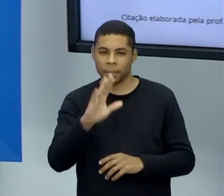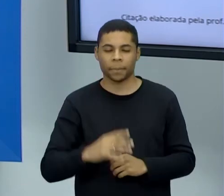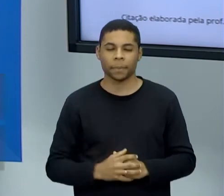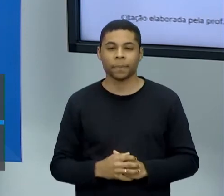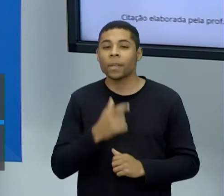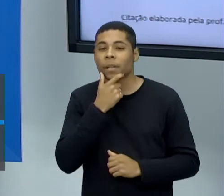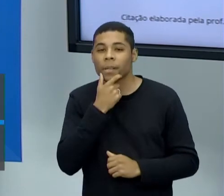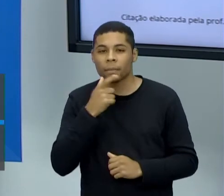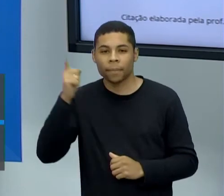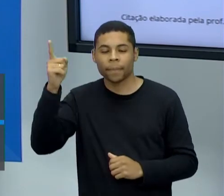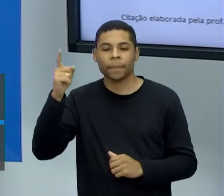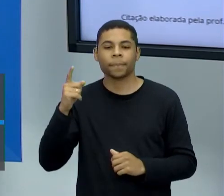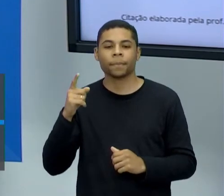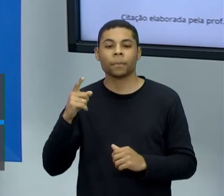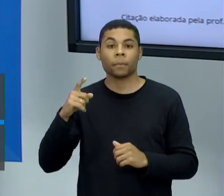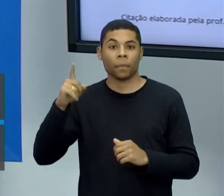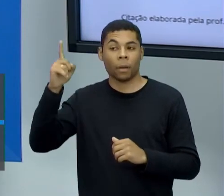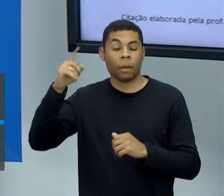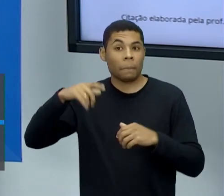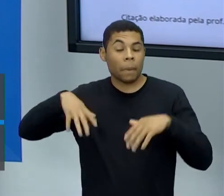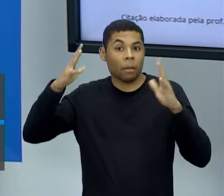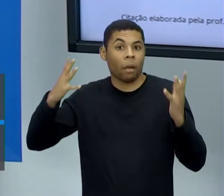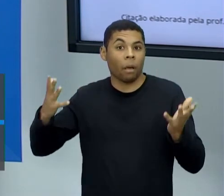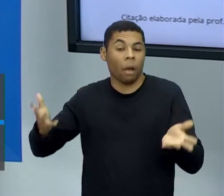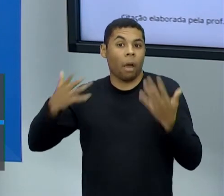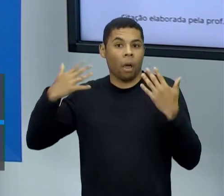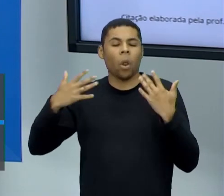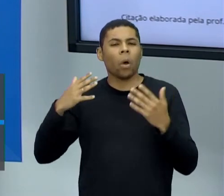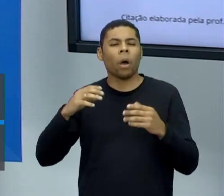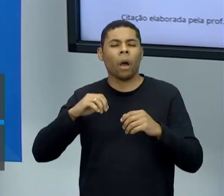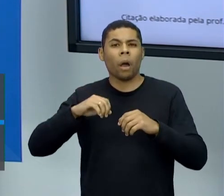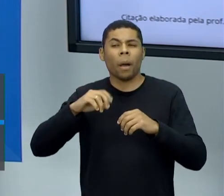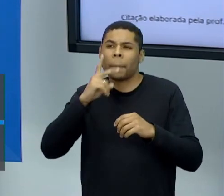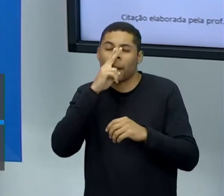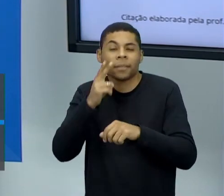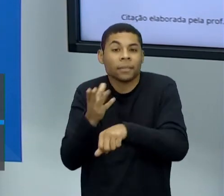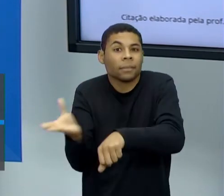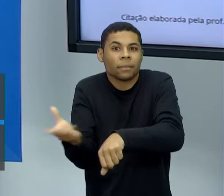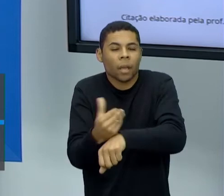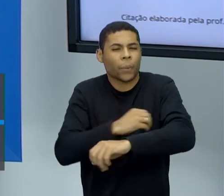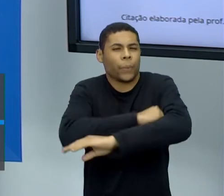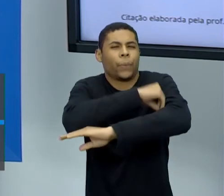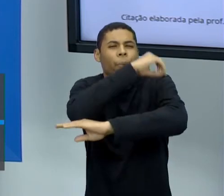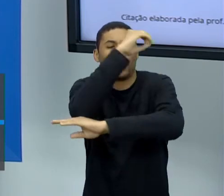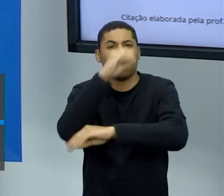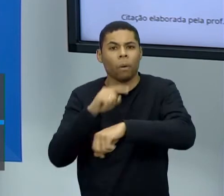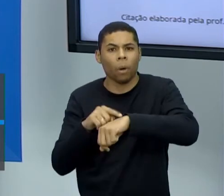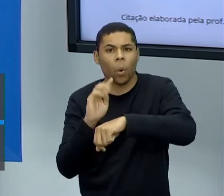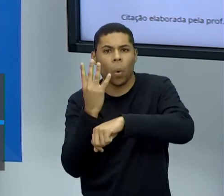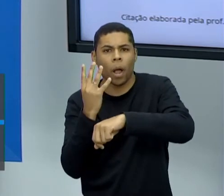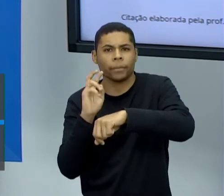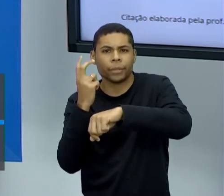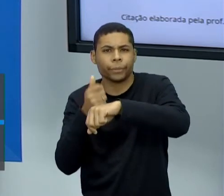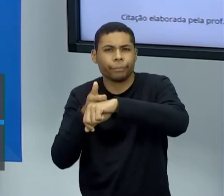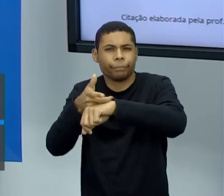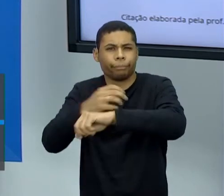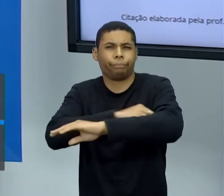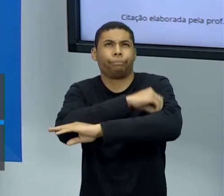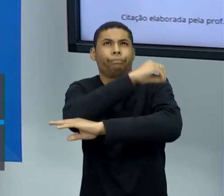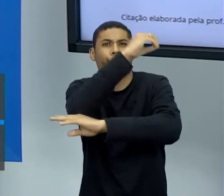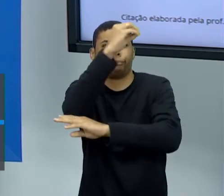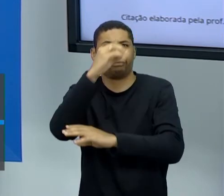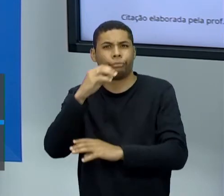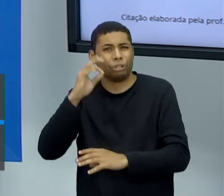na Inglaterra, né, no auge do verão, amanhece muito cedo, 4h30, 5 horas da manhã, já está amanhecendo, né?